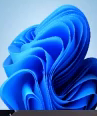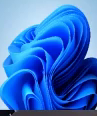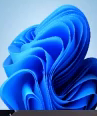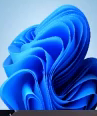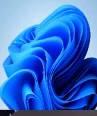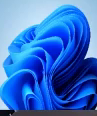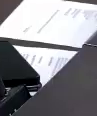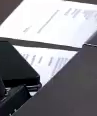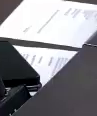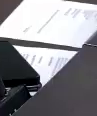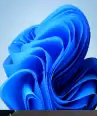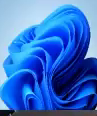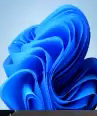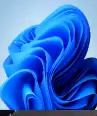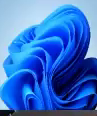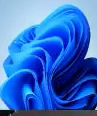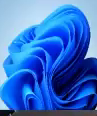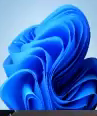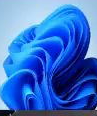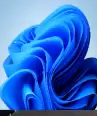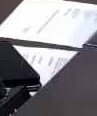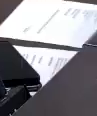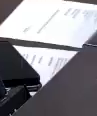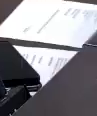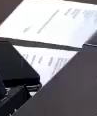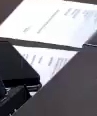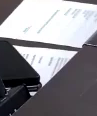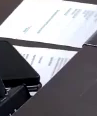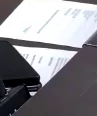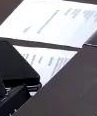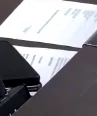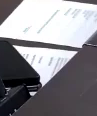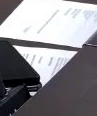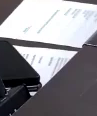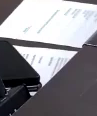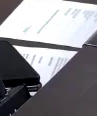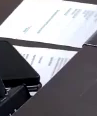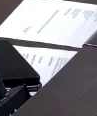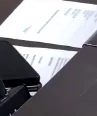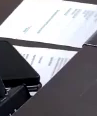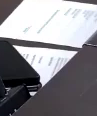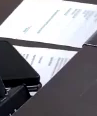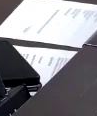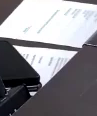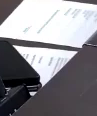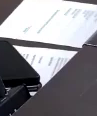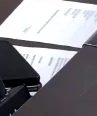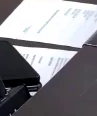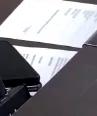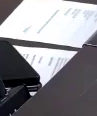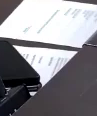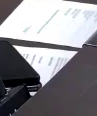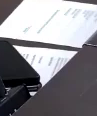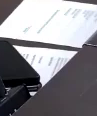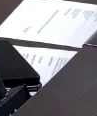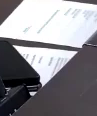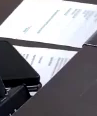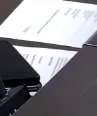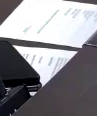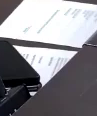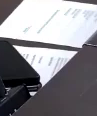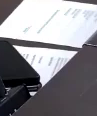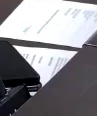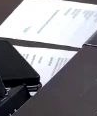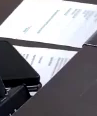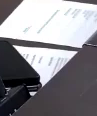nosso mandato. Então, no mais, é isso, presidente. Uma ótima noite a todos. Fiquem todos com